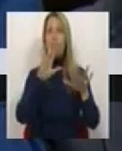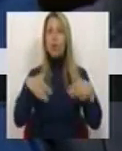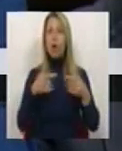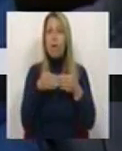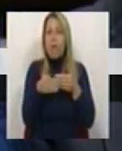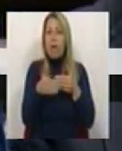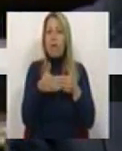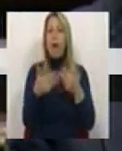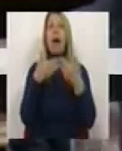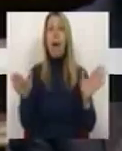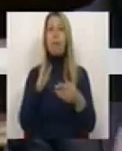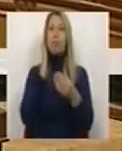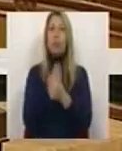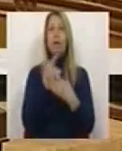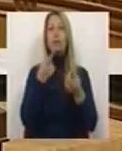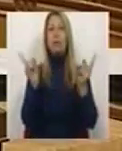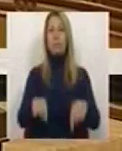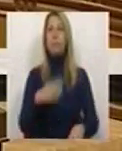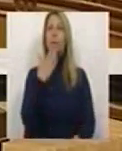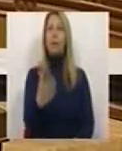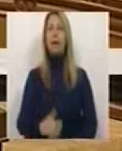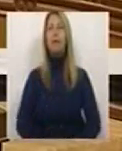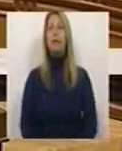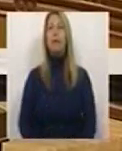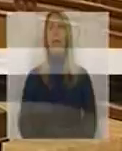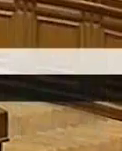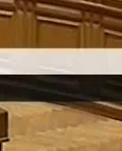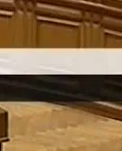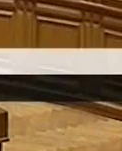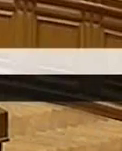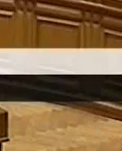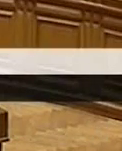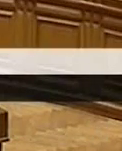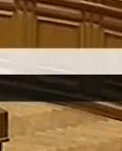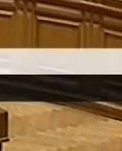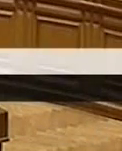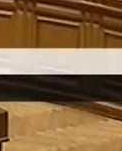breve, abrir esse processo. Obrigado, Sra. Deputada. É a palavra para responder,